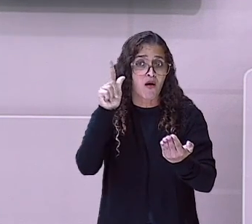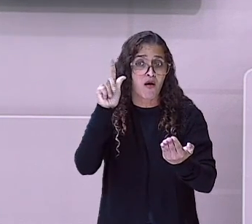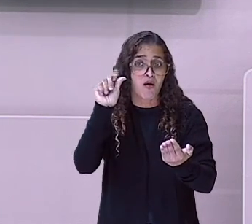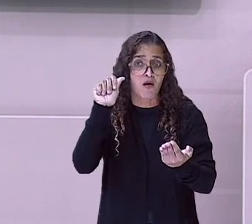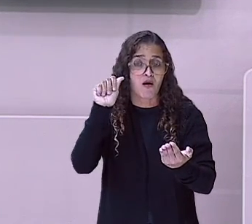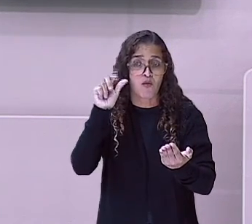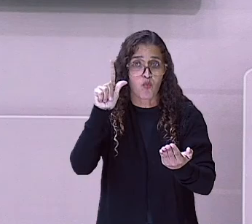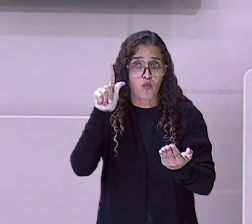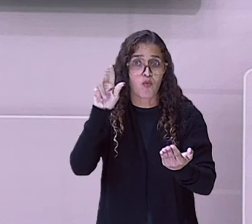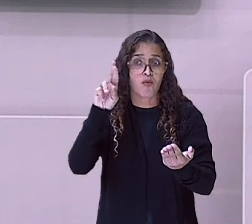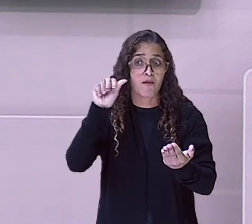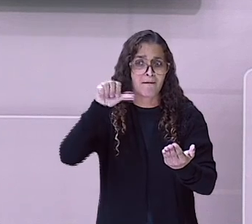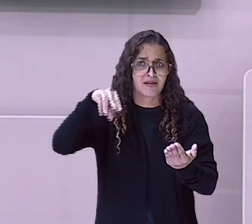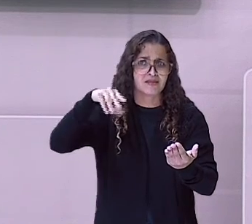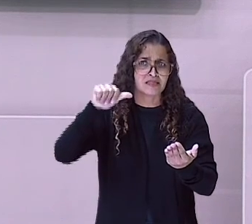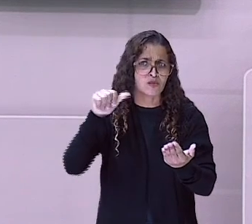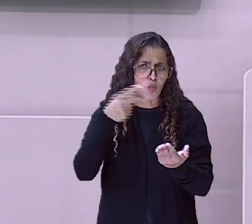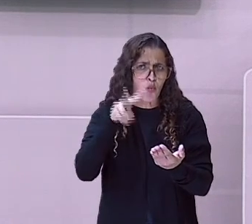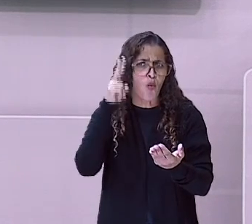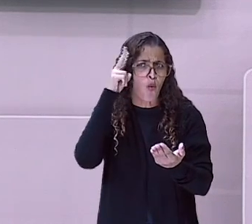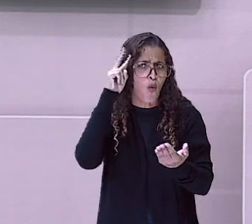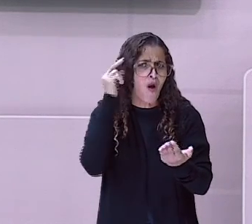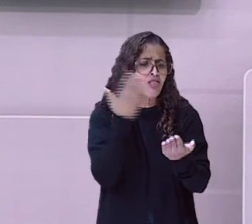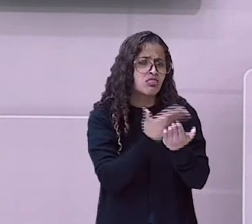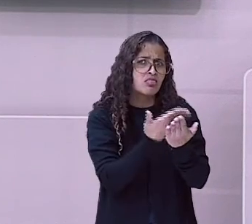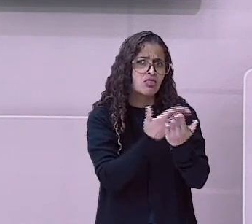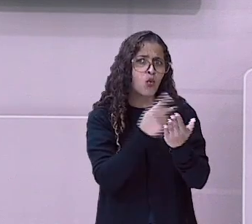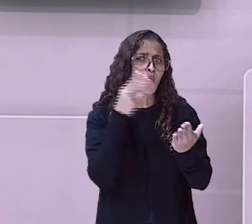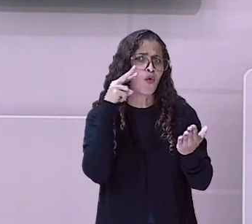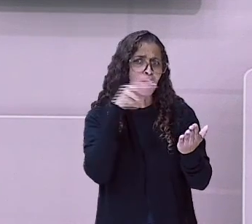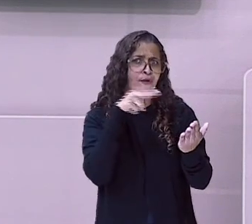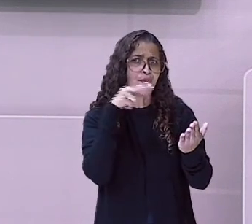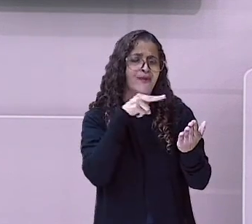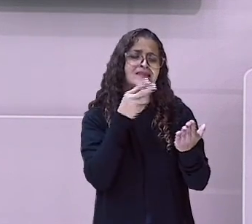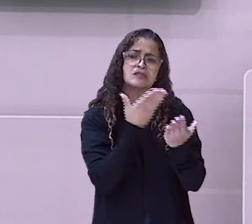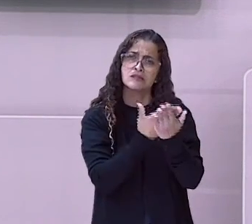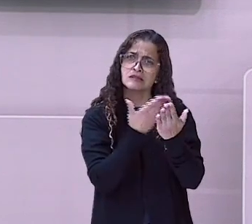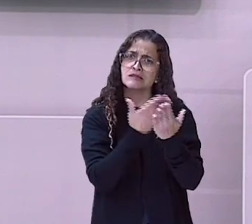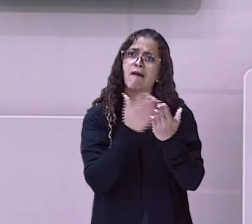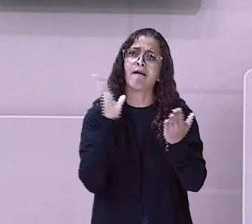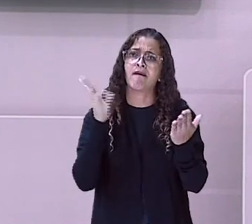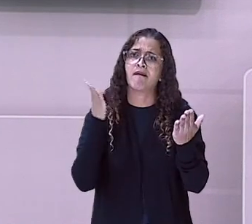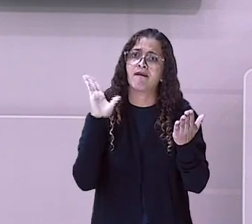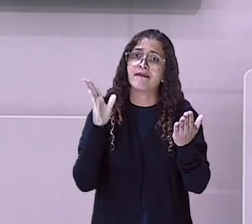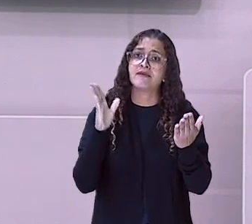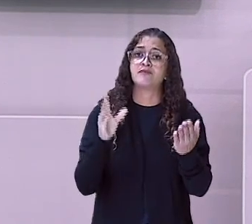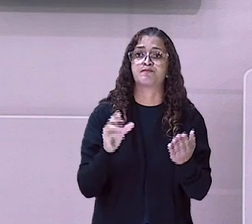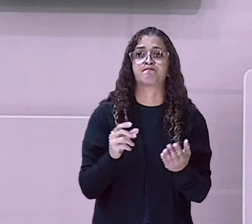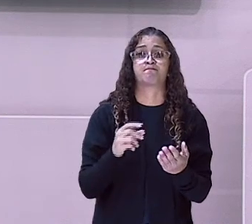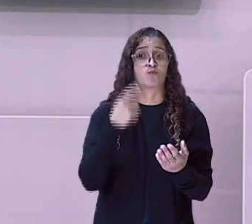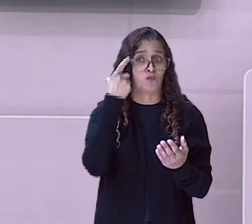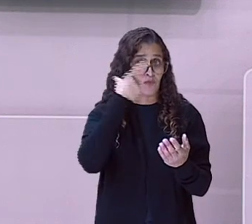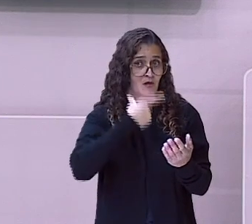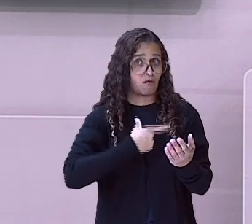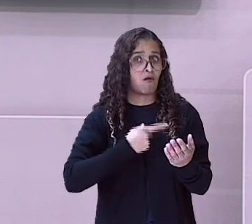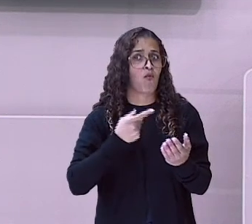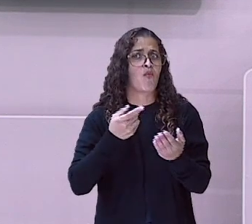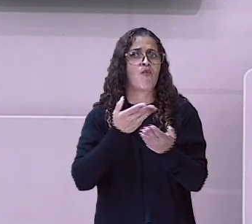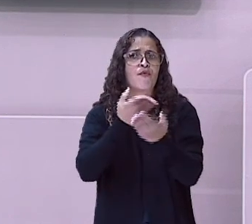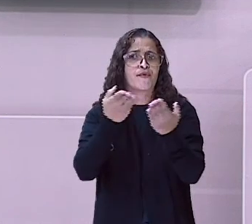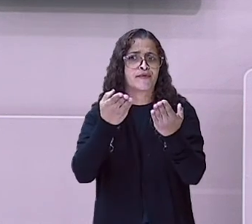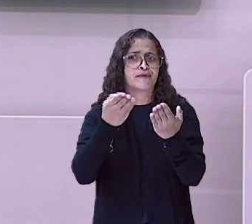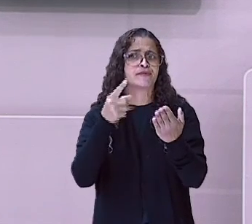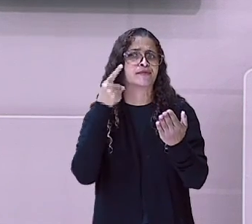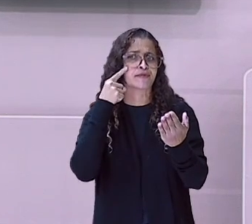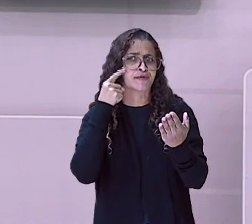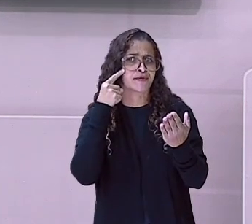de medida? Grama, não é isso? Então, eu gostaria que vocês preenchessem aqui a tabela, olha.